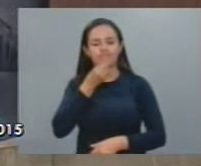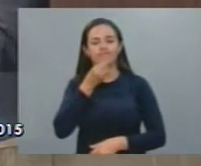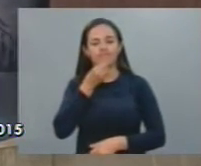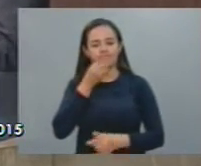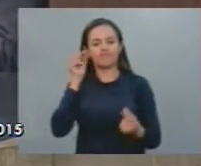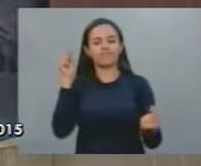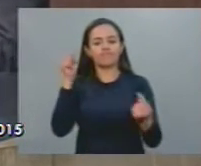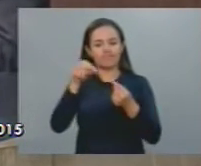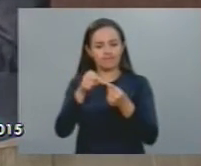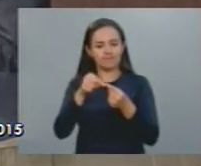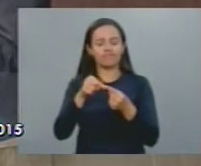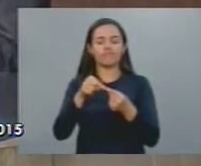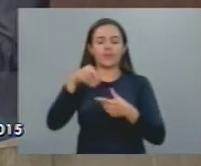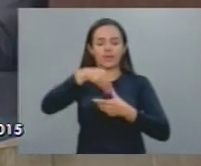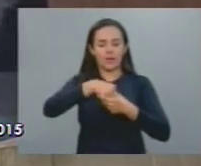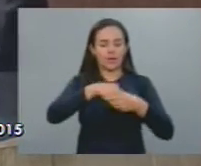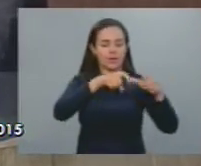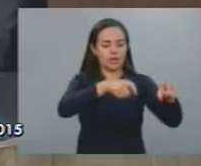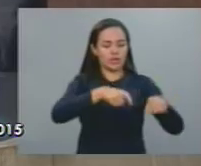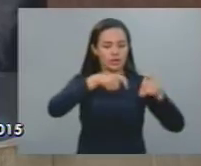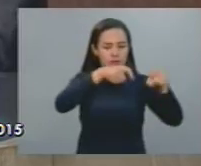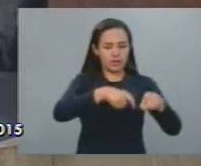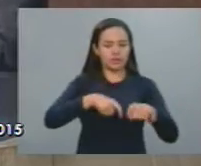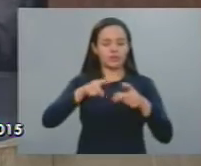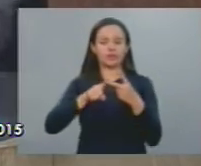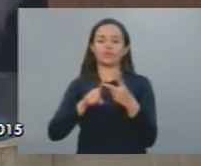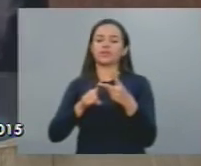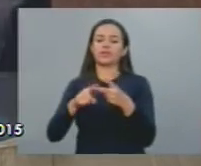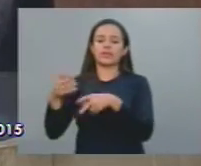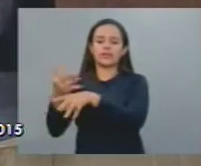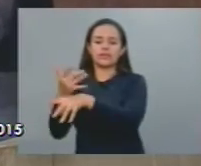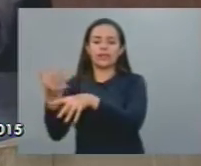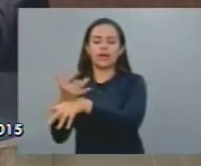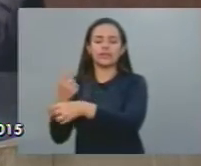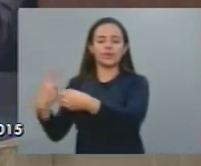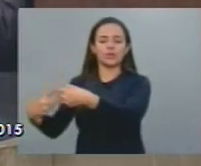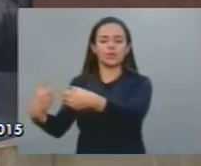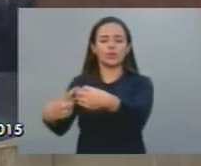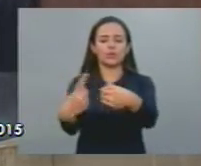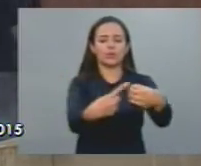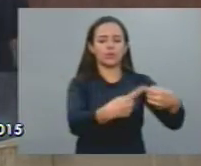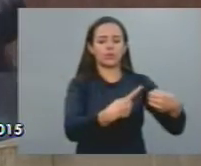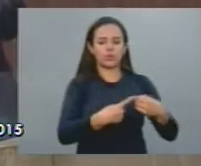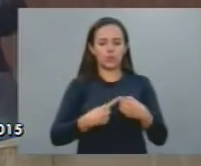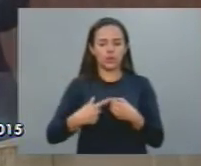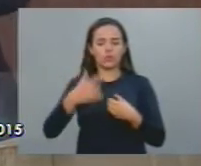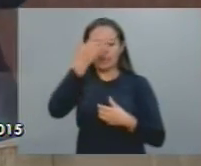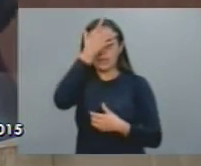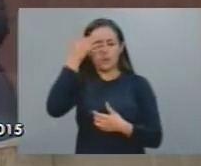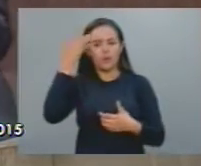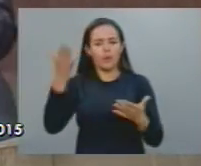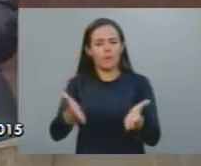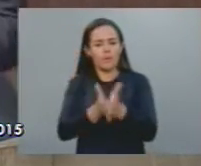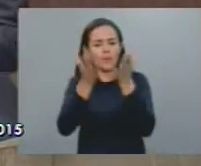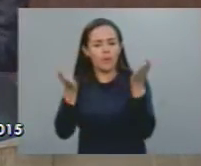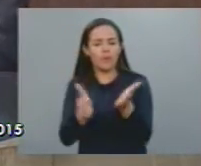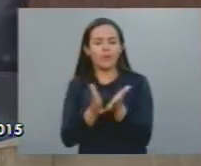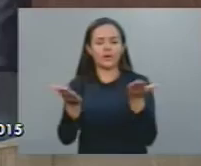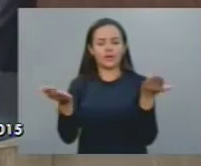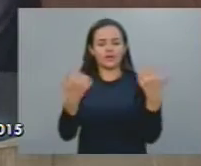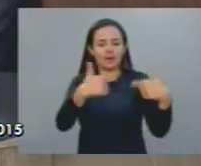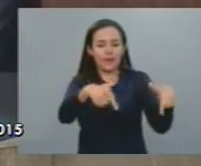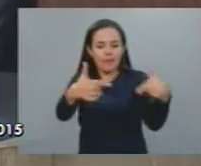no campo e na cidade, de norte a sul do país, de trabalhadores e trabalhadoras, do povo mais pobre, das camadas